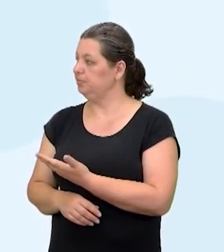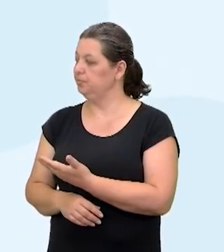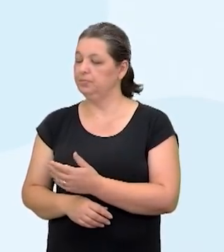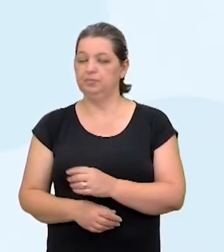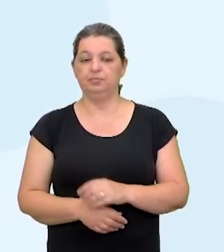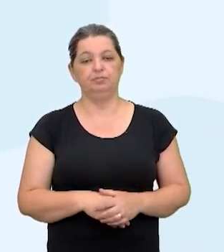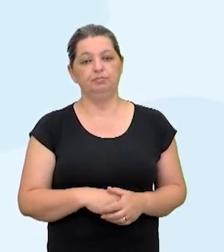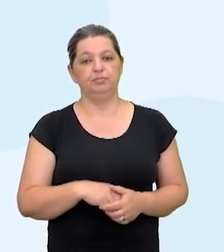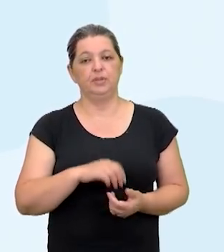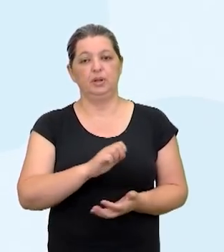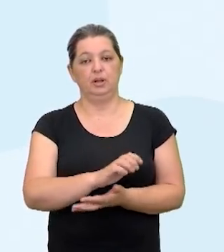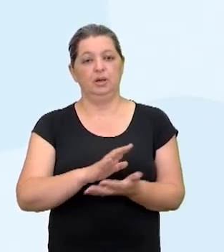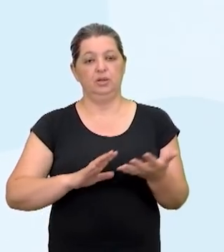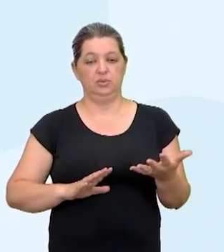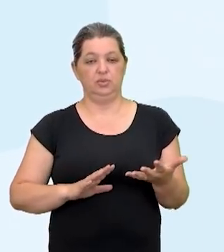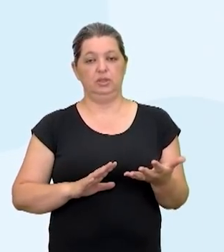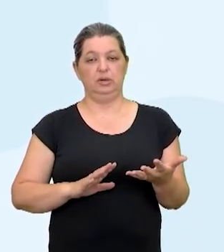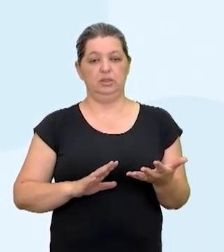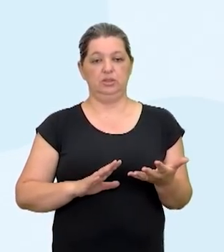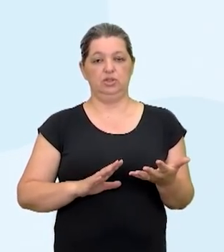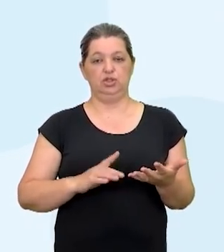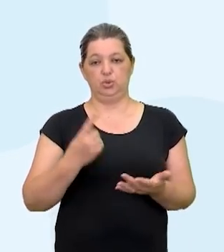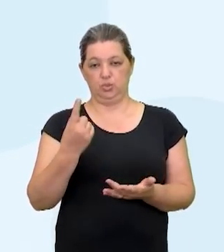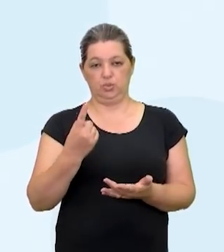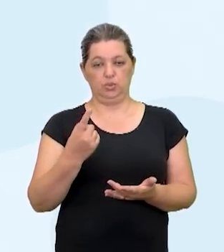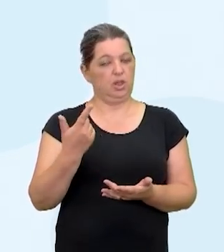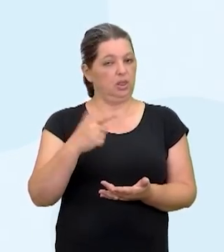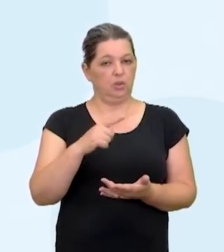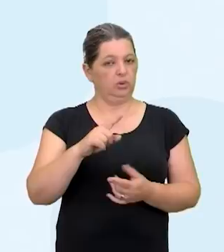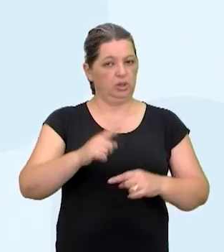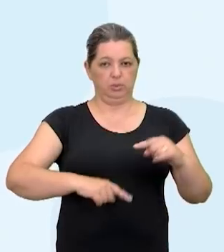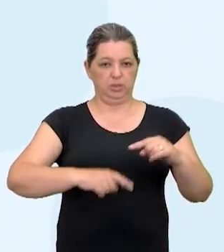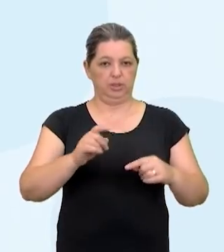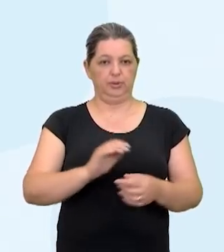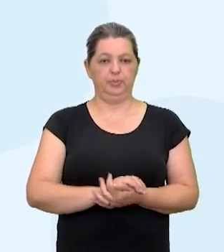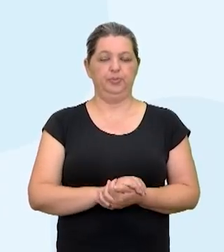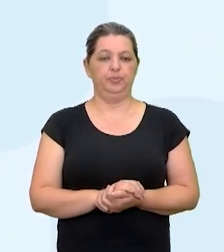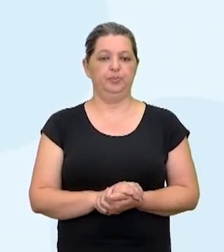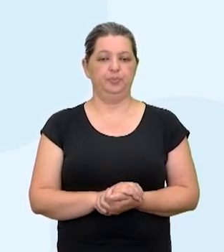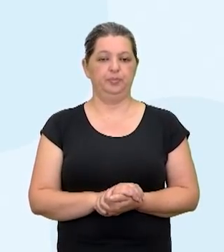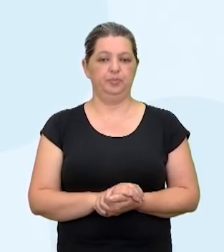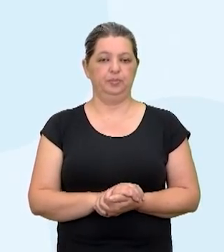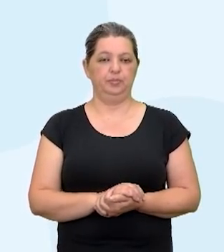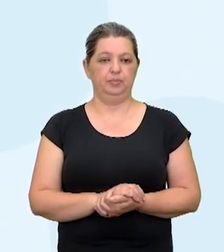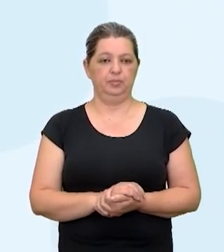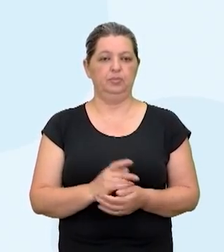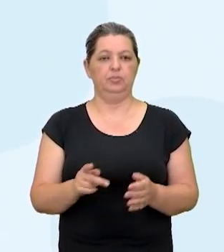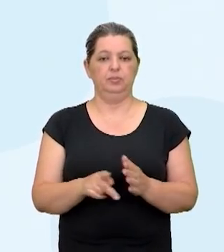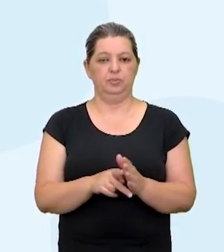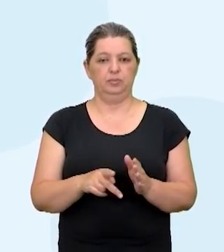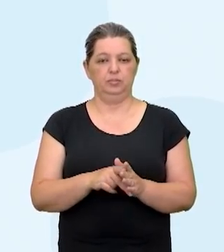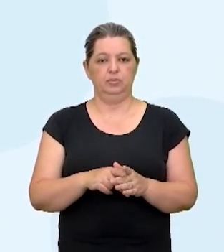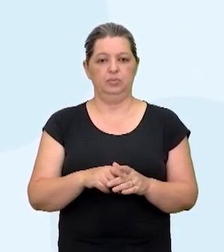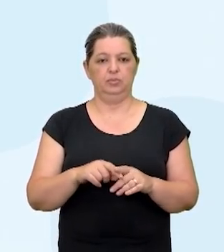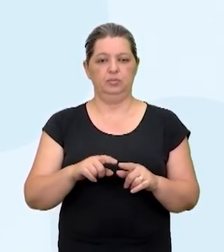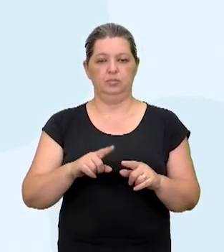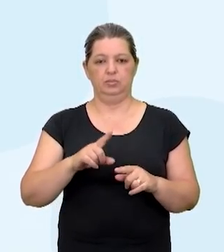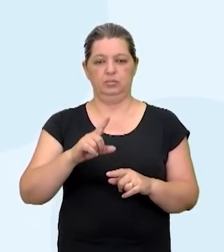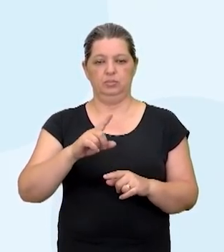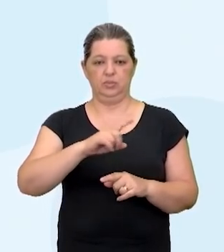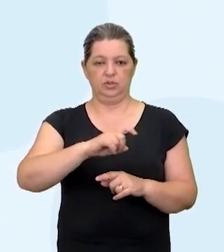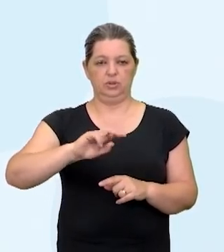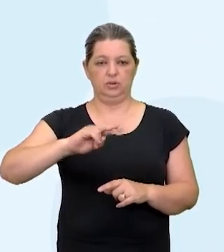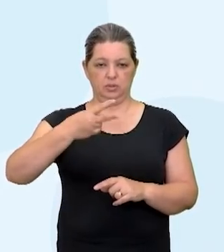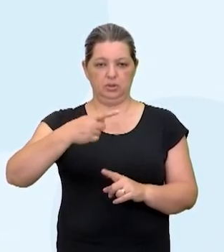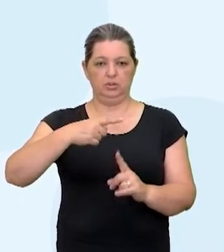Atividade extra 1. Essa não tem no material, tá bom? Então, olha lá. A gente tem aí o termo x² mais 10x. Tem esses dois